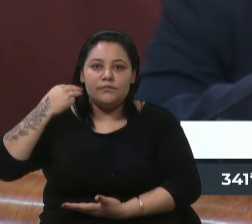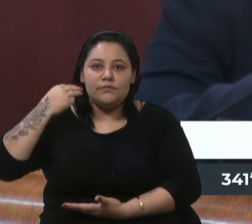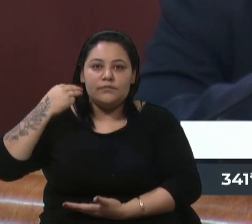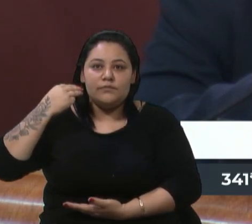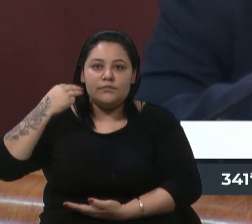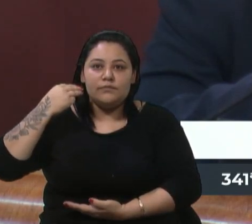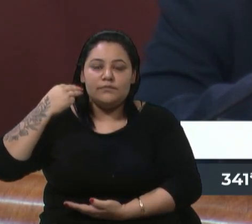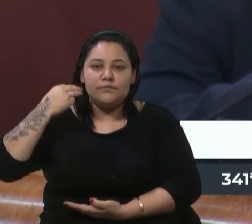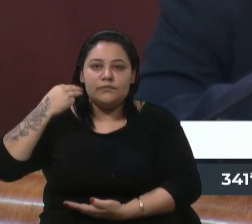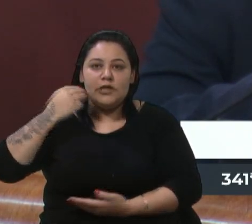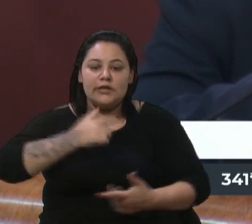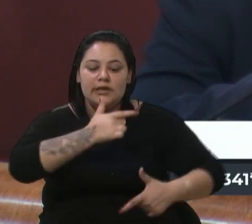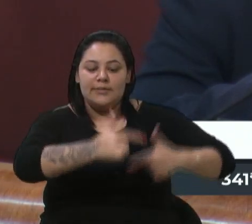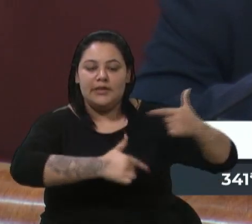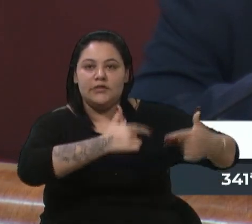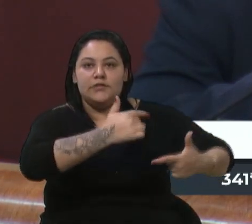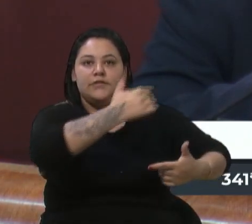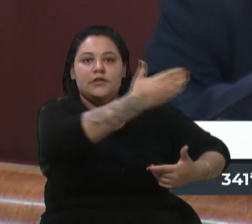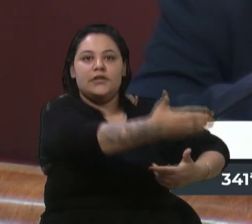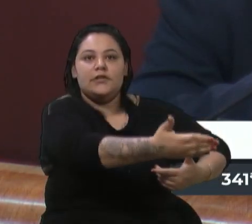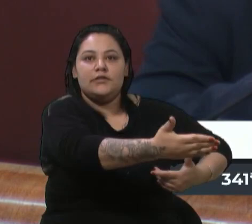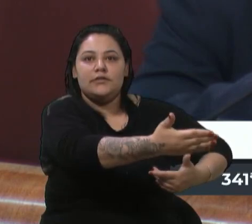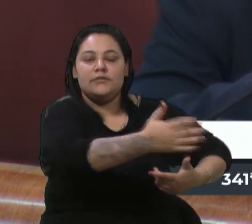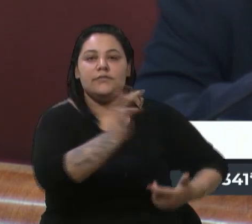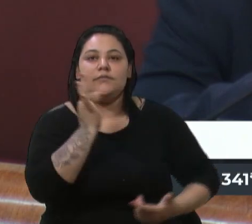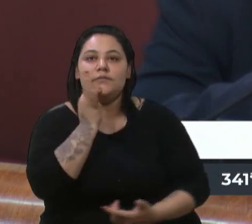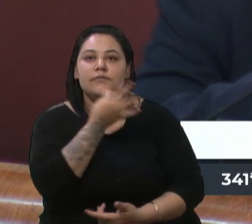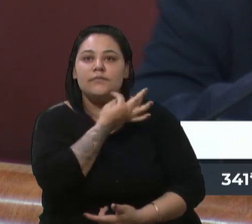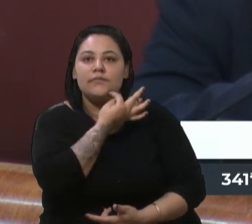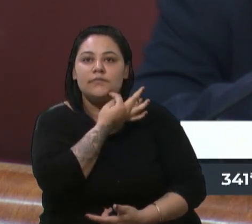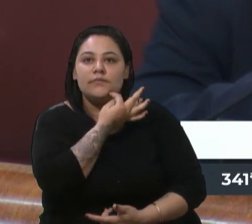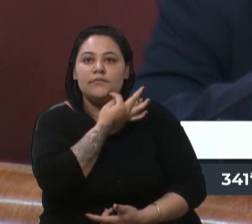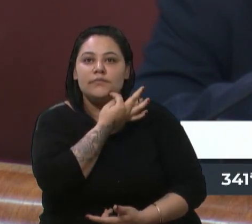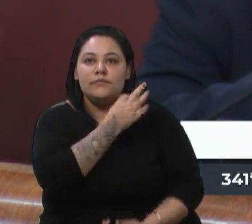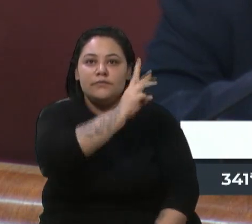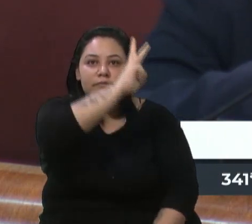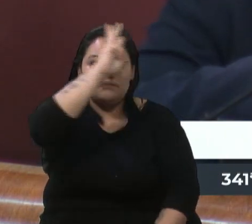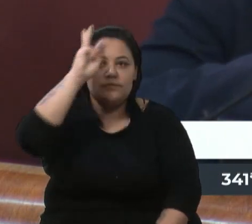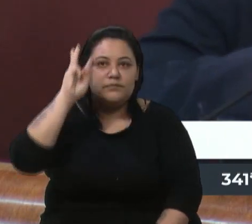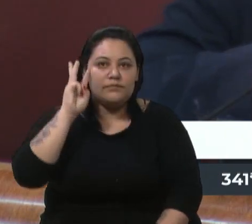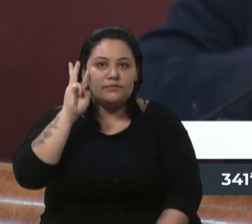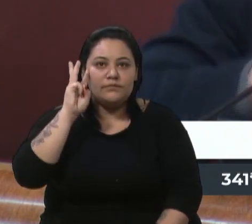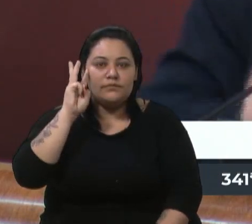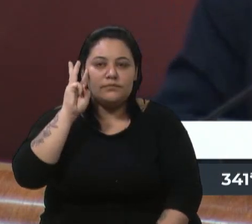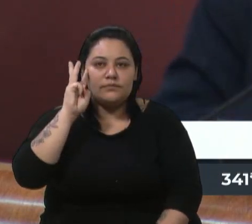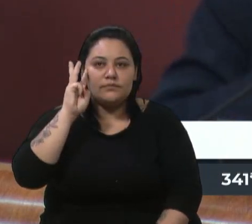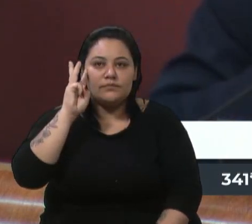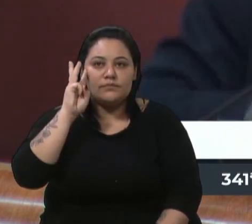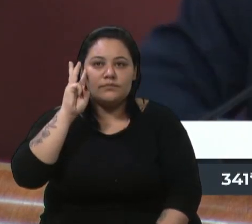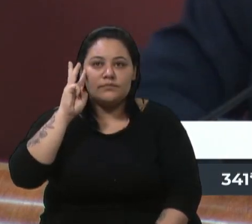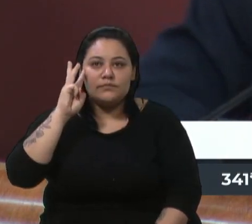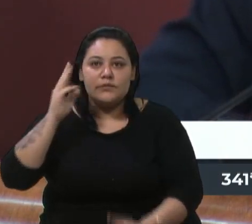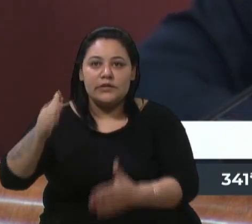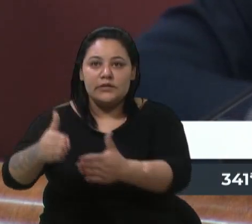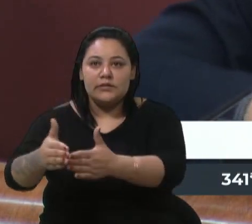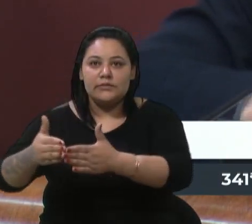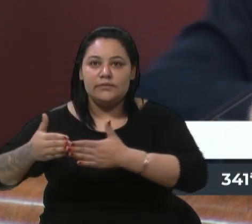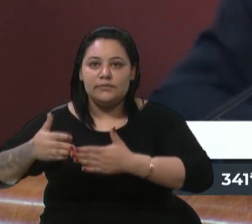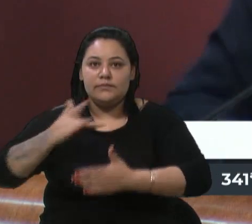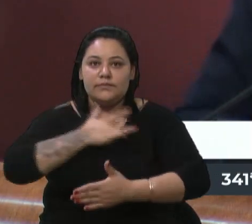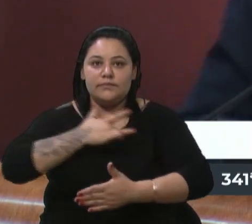Em representação, Tatiane Frisso e Velocino Ex. Em licença saúde, Sandro Fantinel.